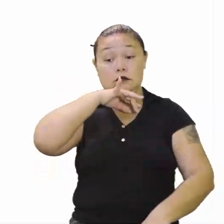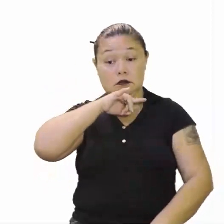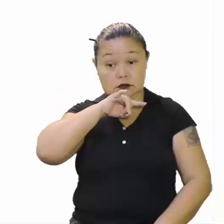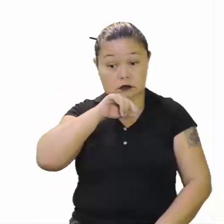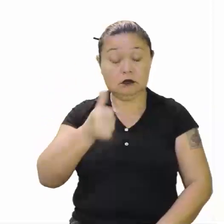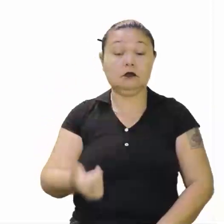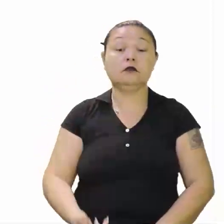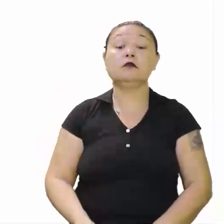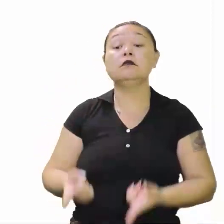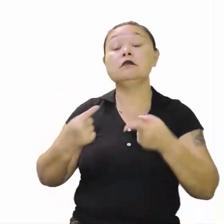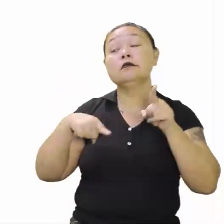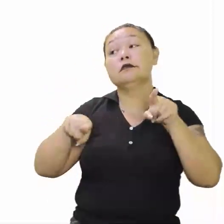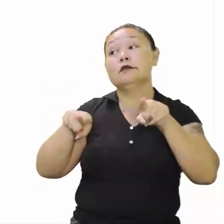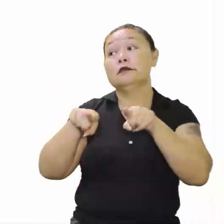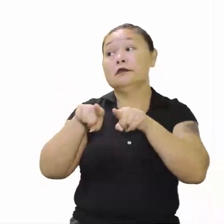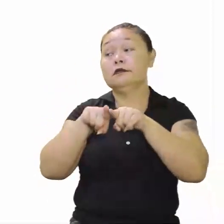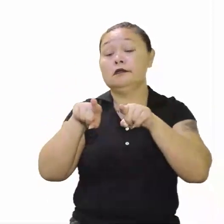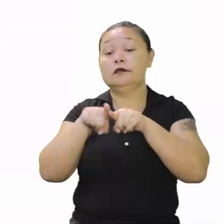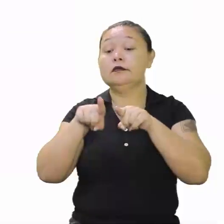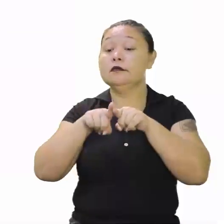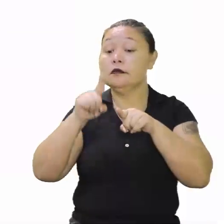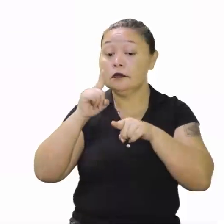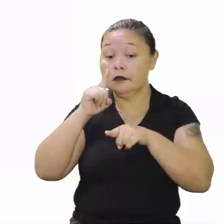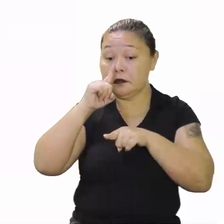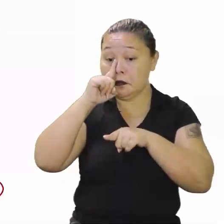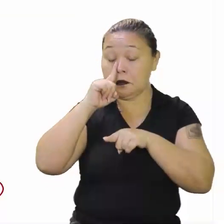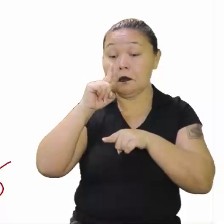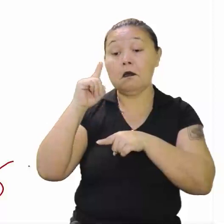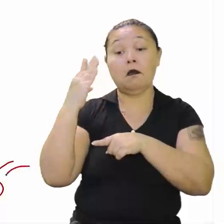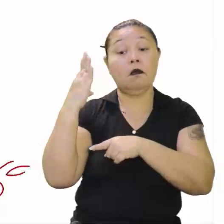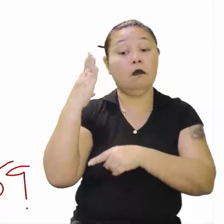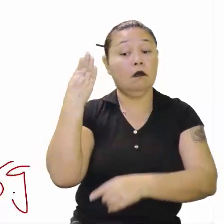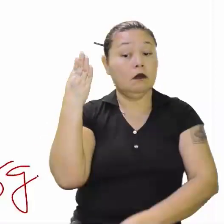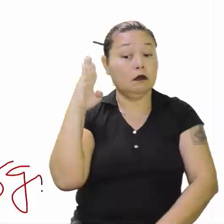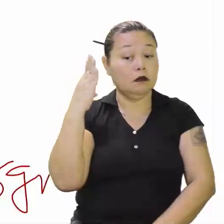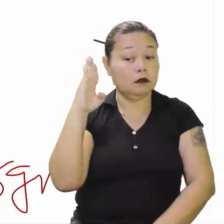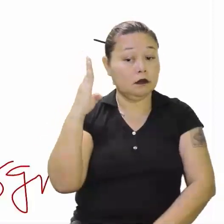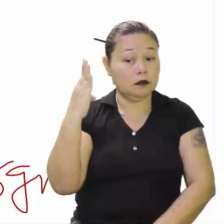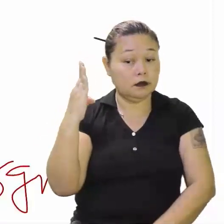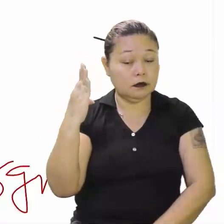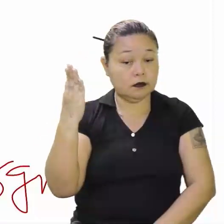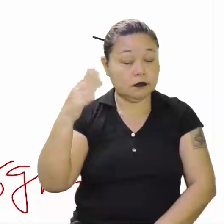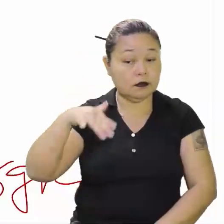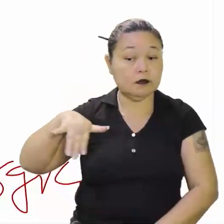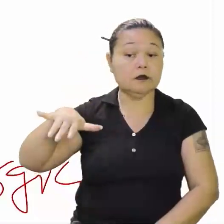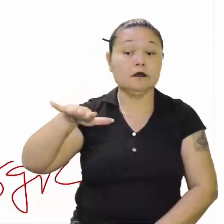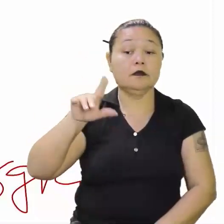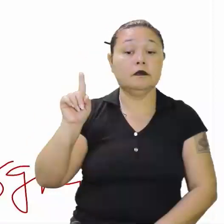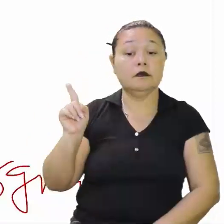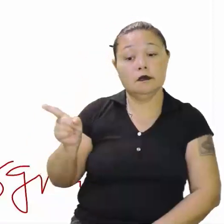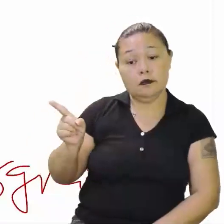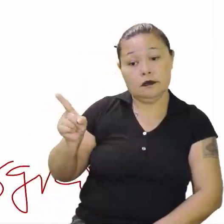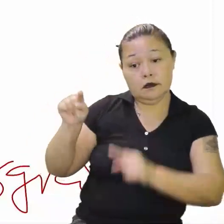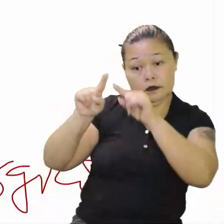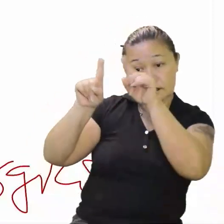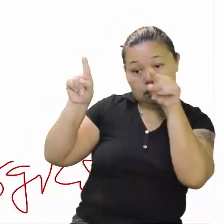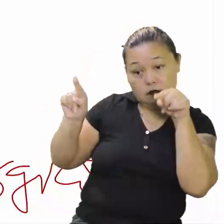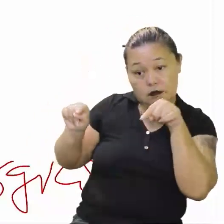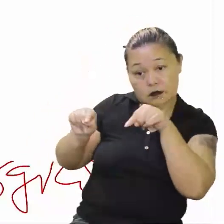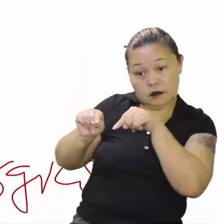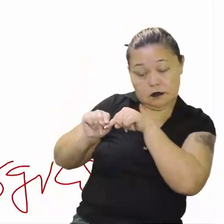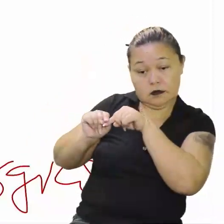E também os riscos que a gente chamamos de riscos biológicos, tá? Aqueles que a